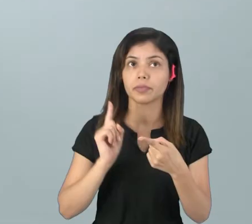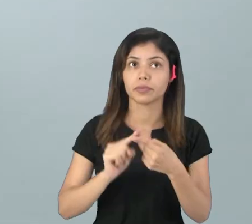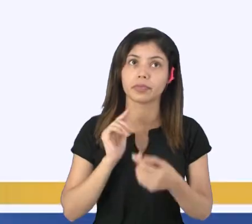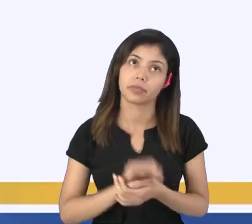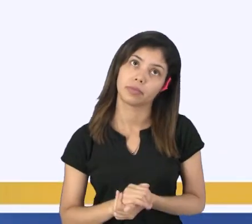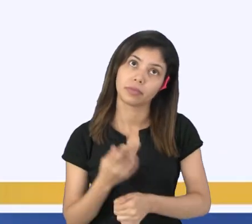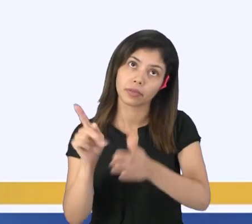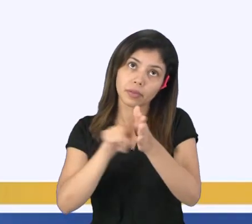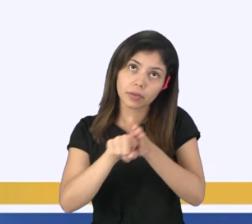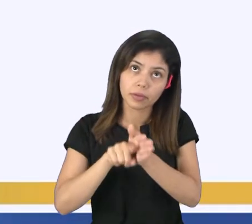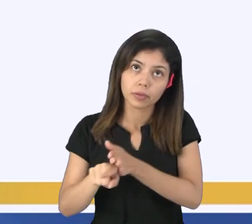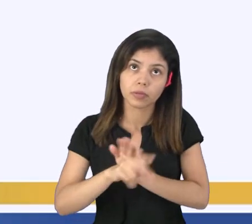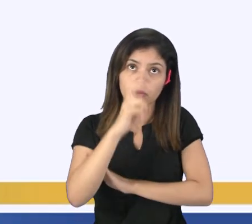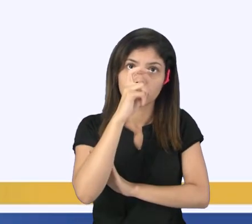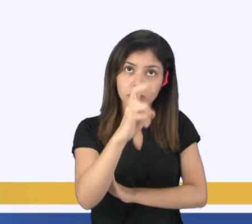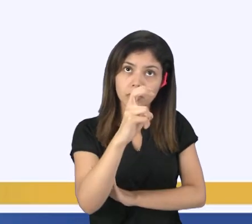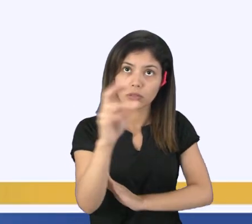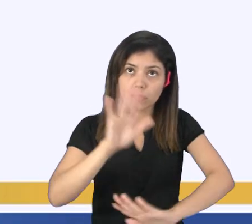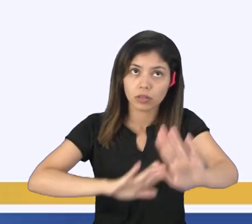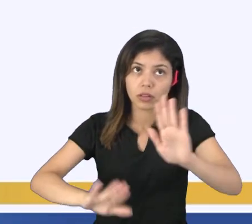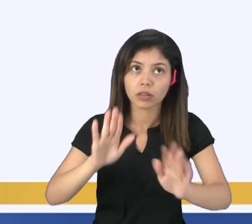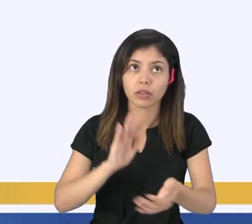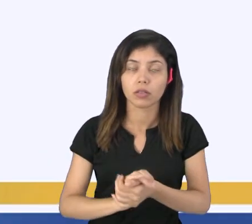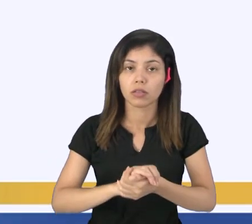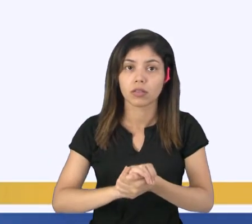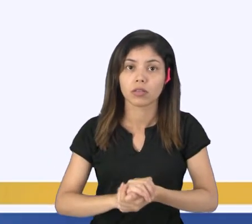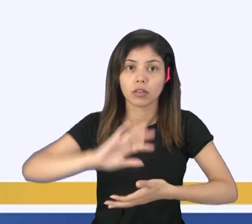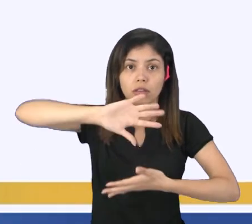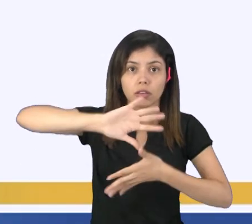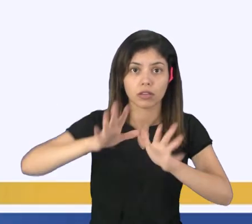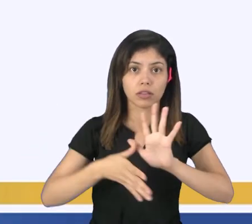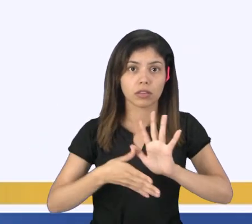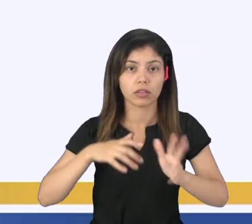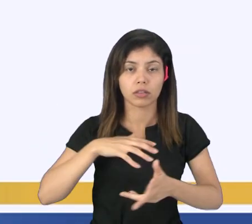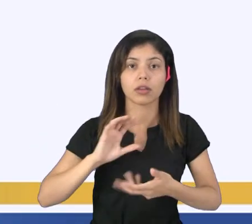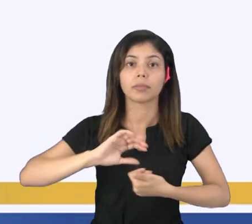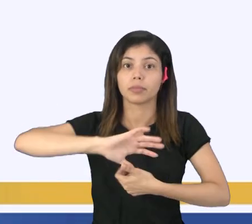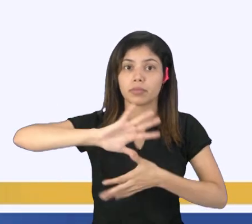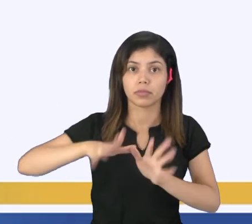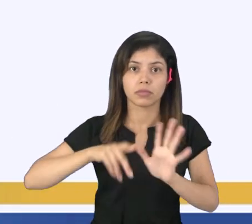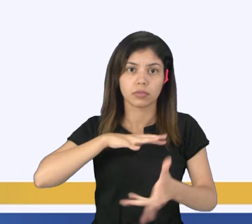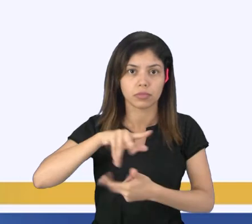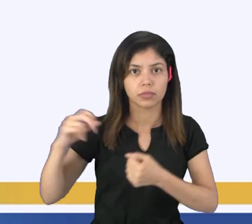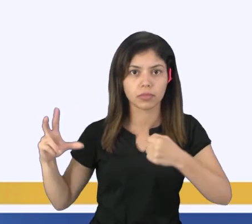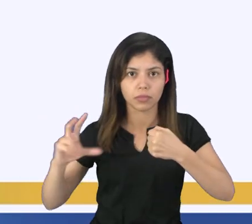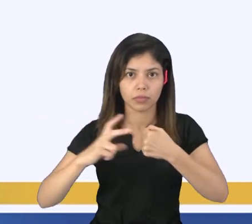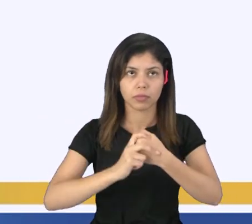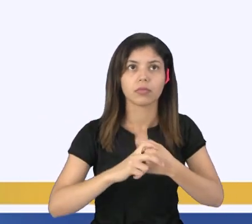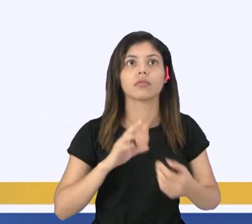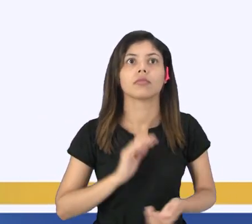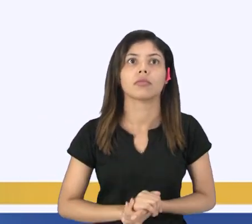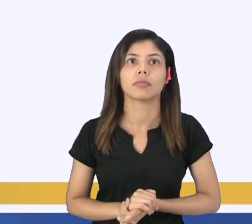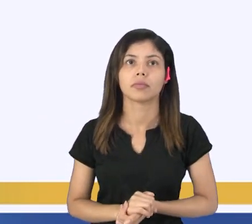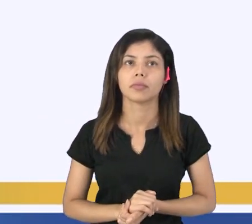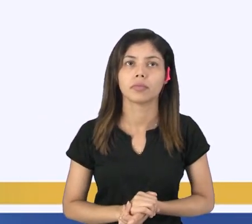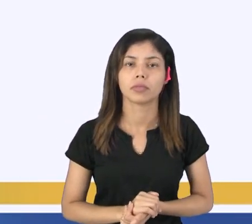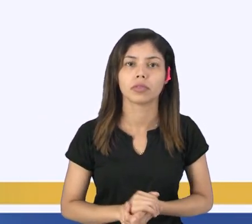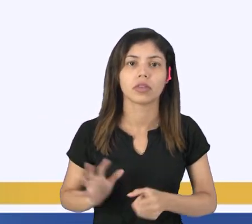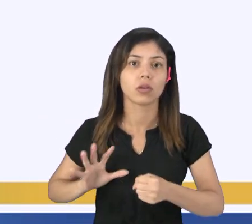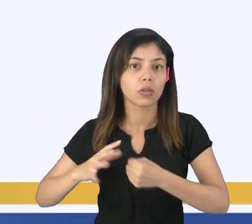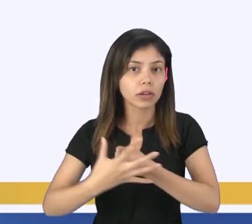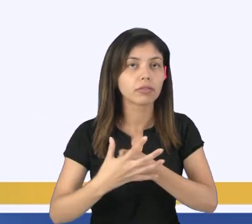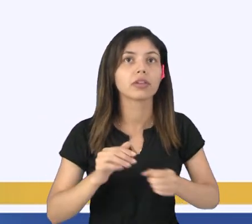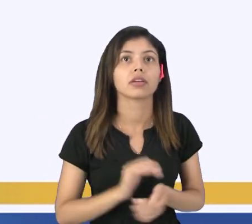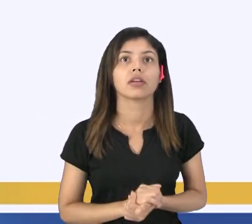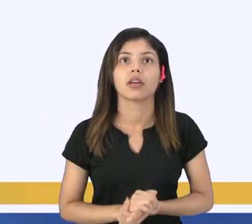exercitando é pesquisar na internet 5 cuidados em relação ao Covid-19, elaborar com a ajuda do professor de ciência, né? Pedir